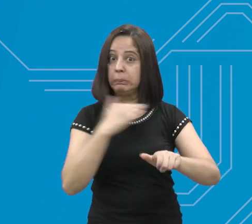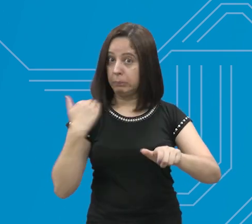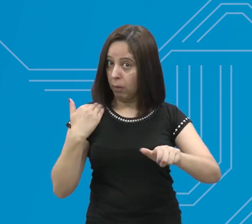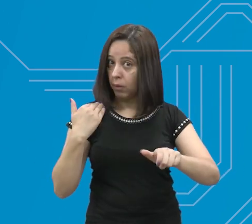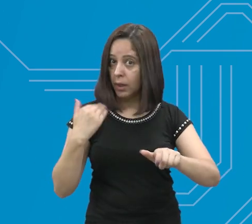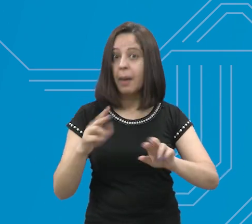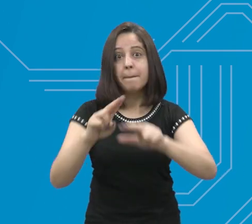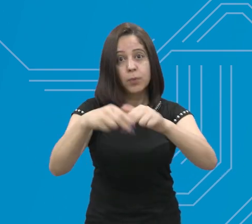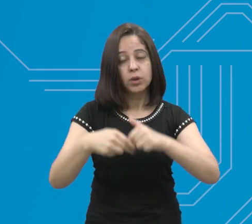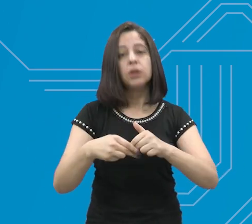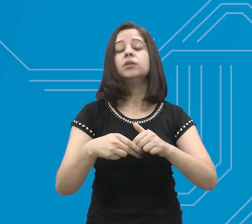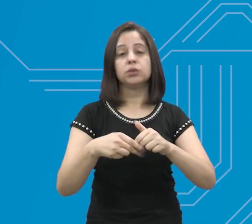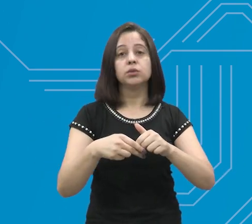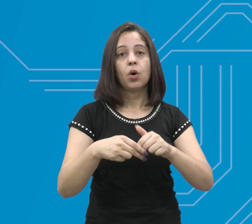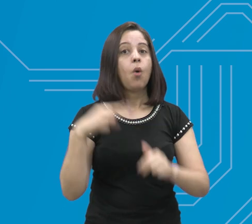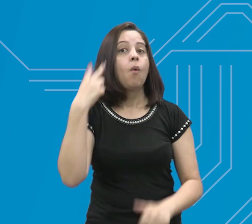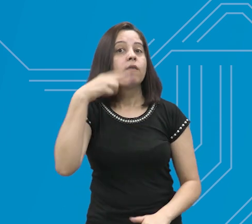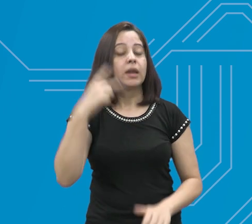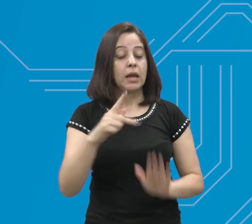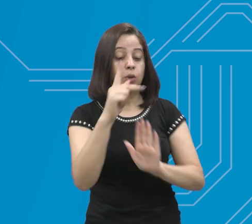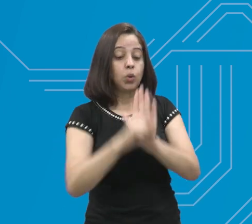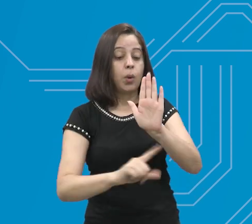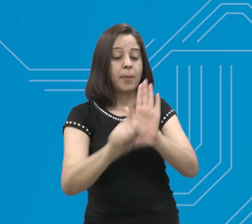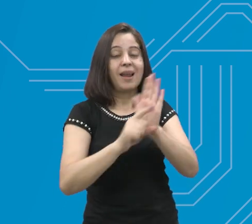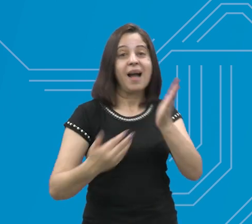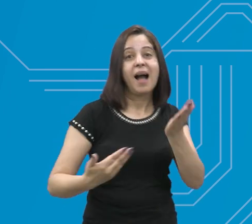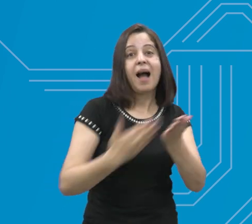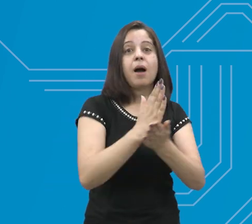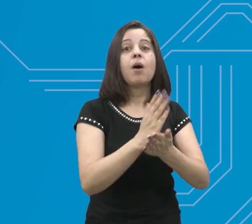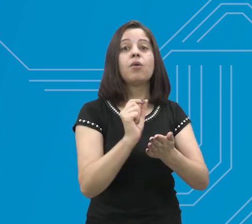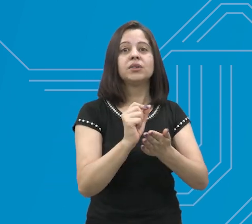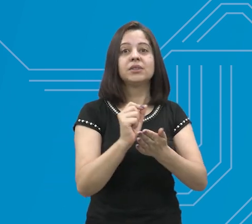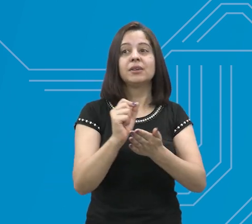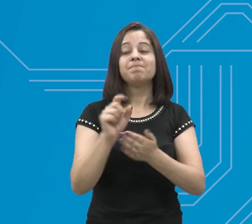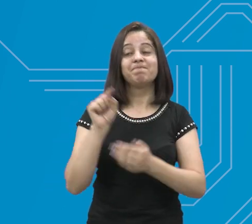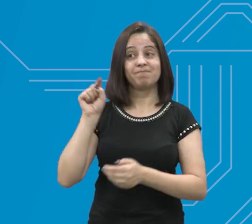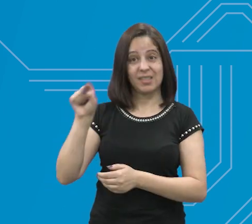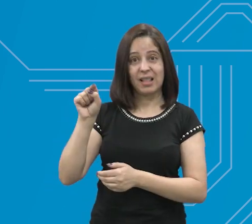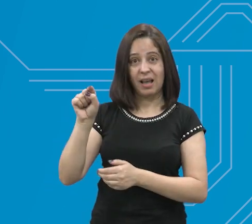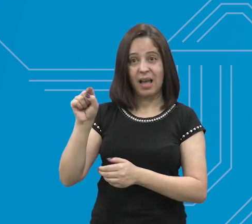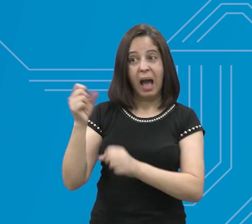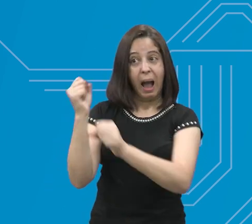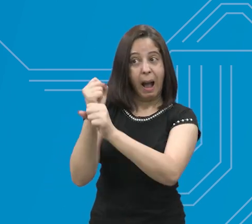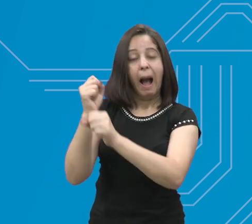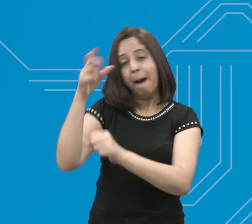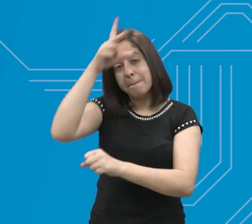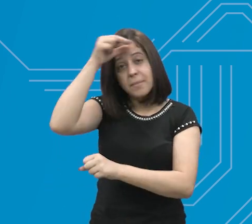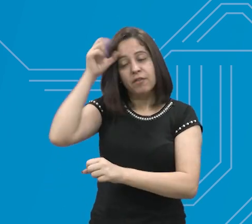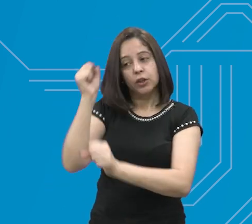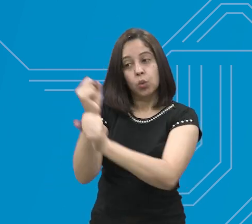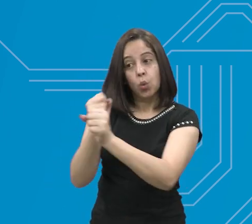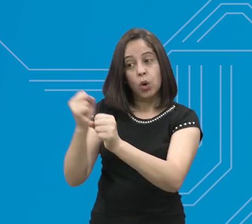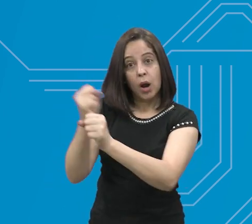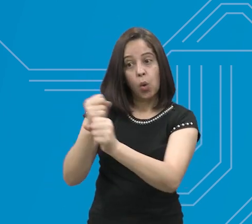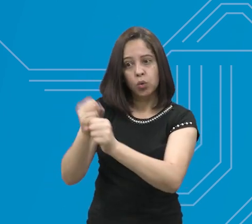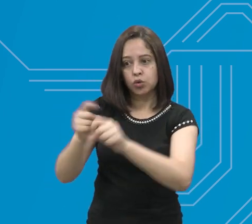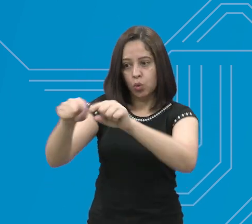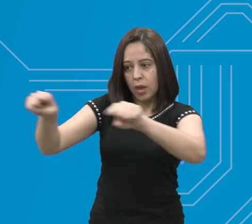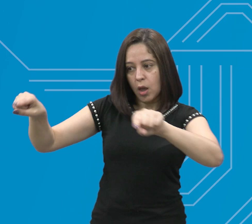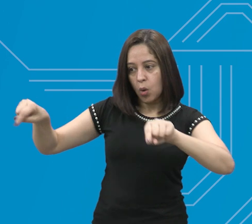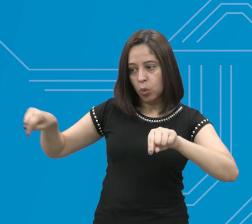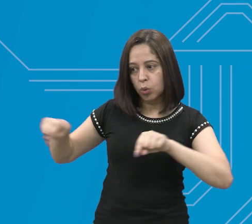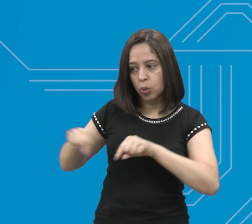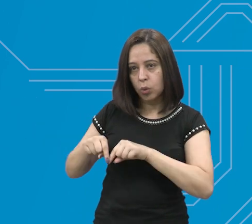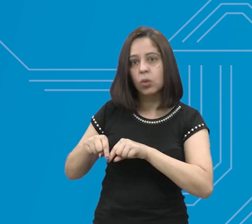e motociclistas. Por isso, os vereadores aprovaram um projeto de lei que autoriza a Prefeitura a criar áreas públicas